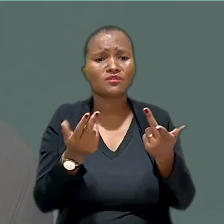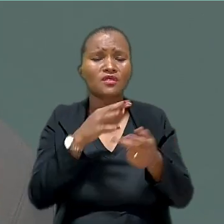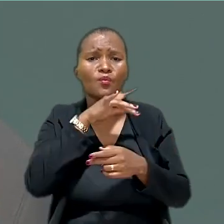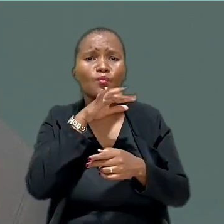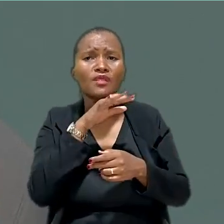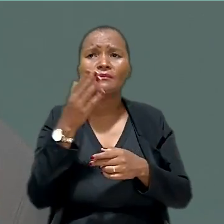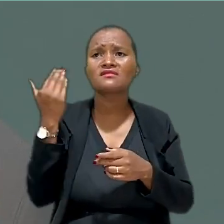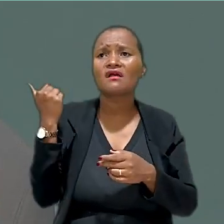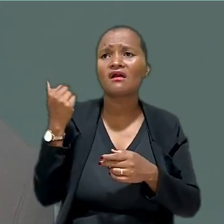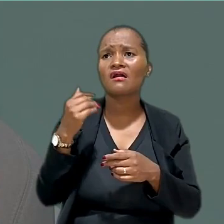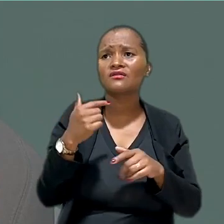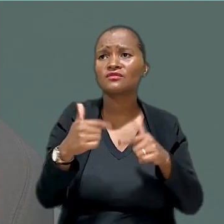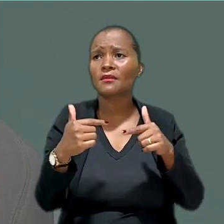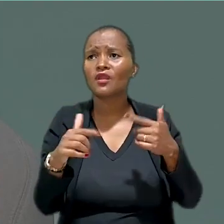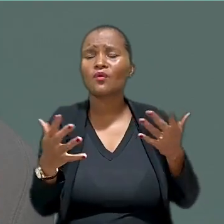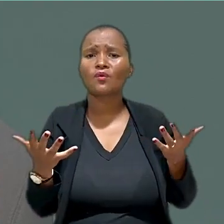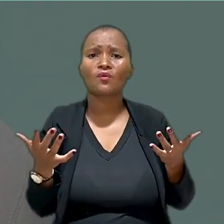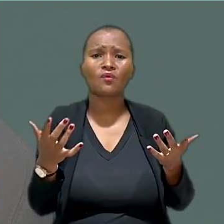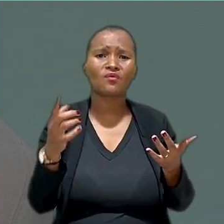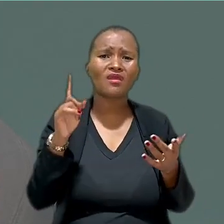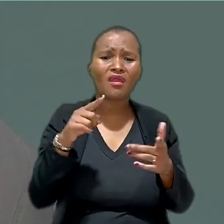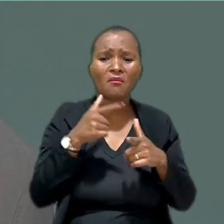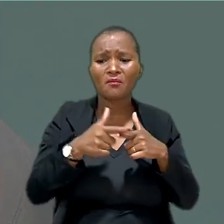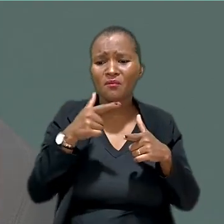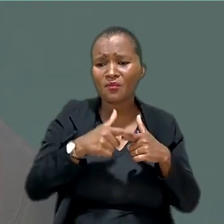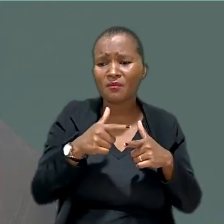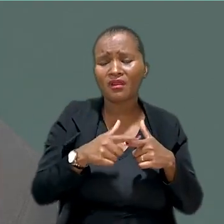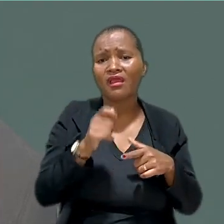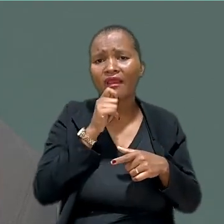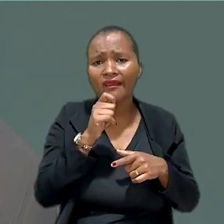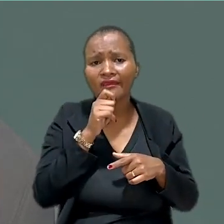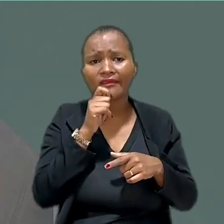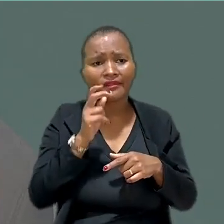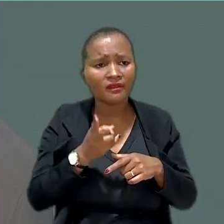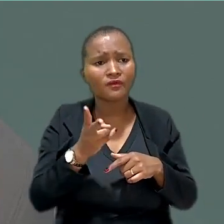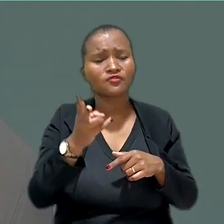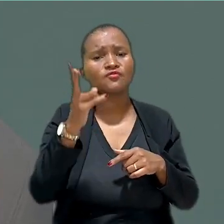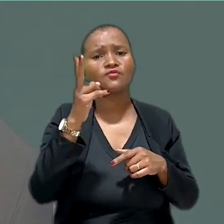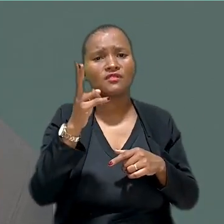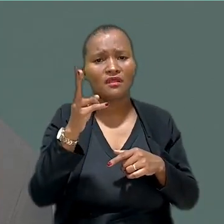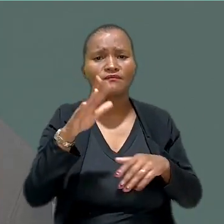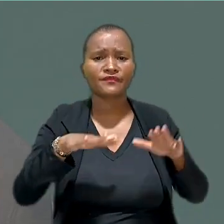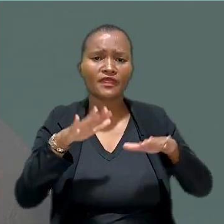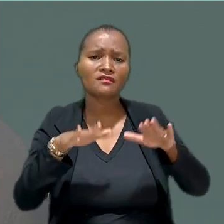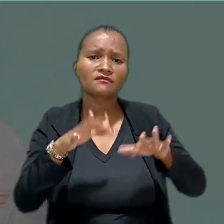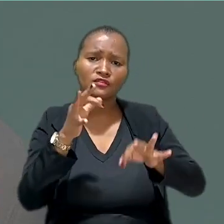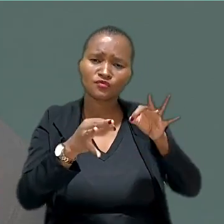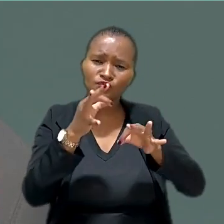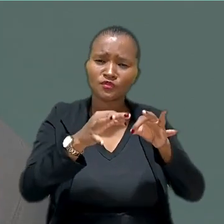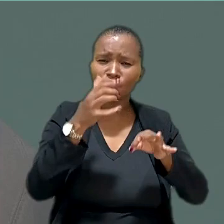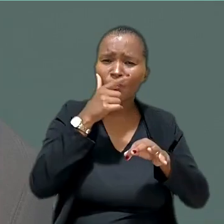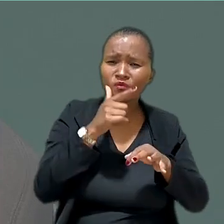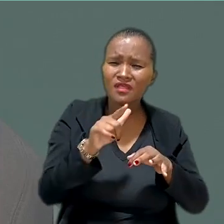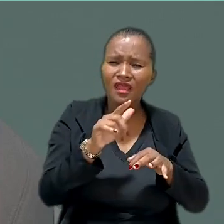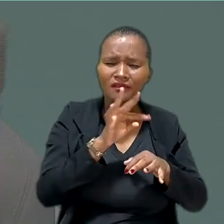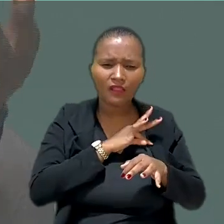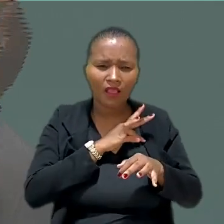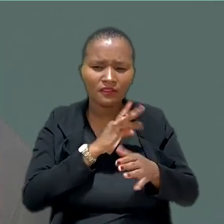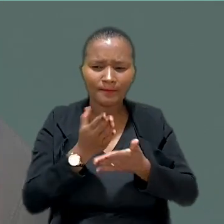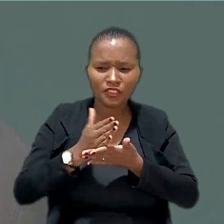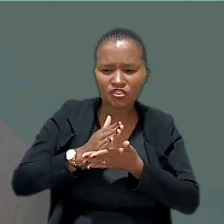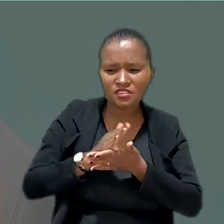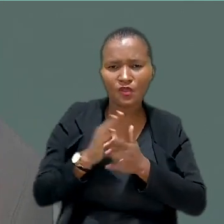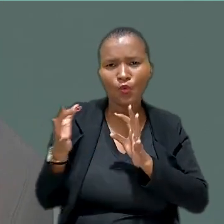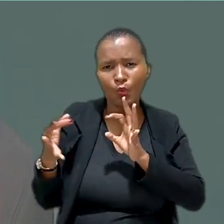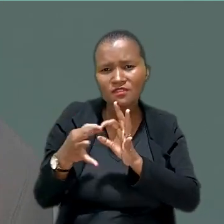quando trabalhavam, digamos assim, uma animosidade que ainda persiste ao tempo. E às vezes o juiz consegue, com as técnicas que ele tem de mediação